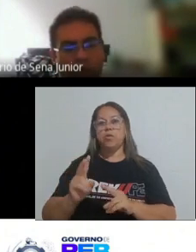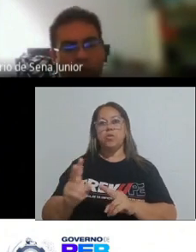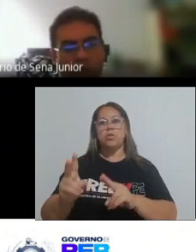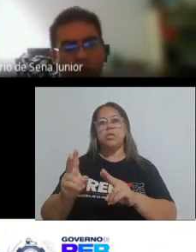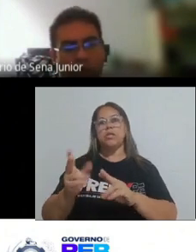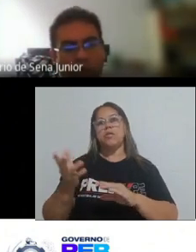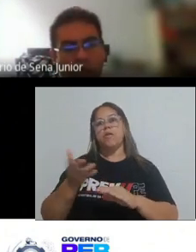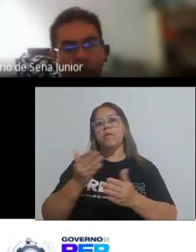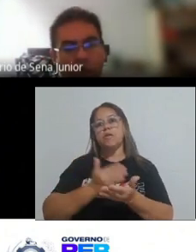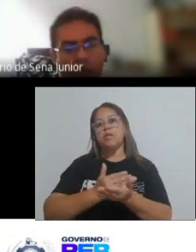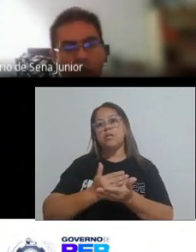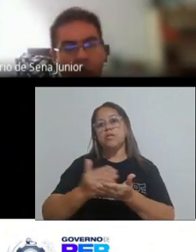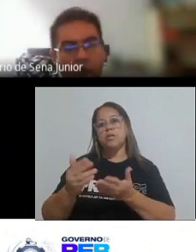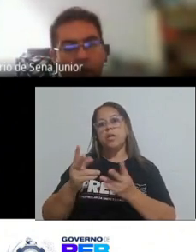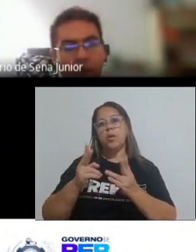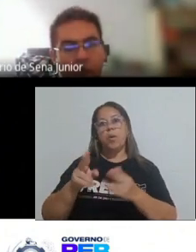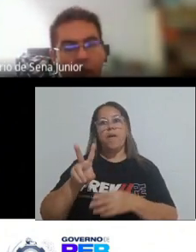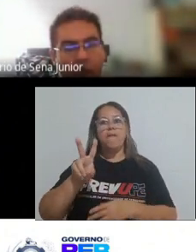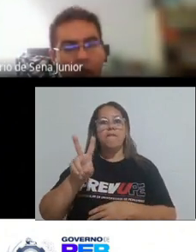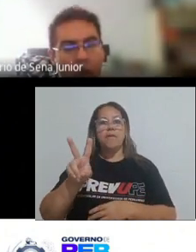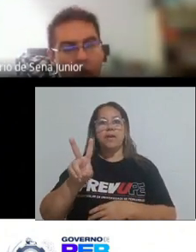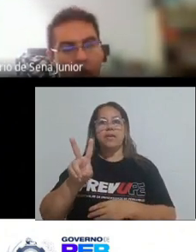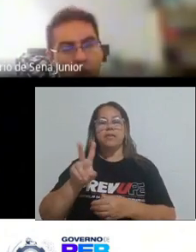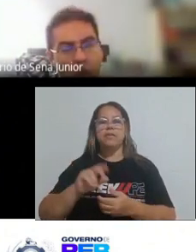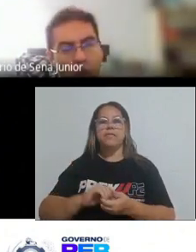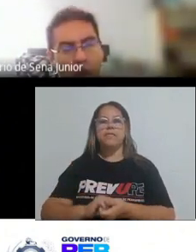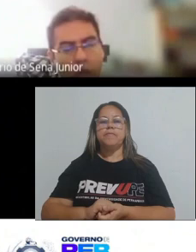prossegue com a velocidade de C igual a V